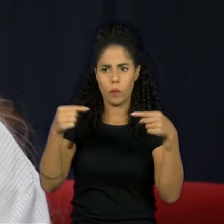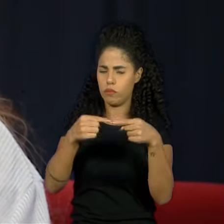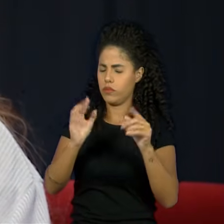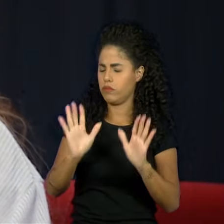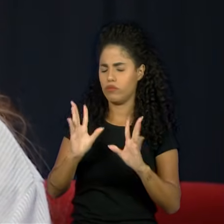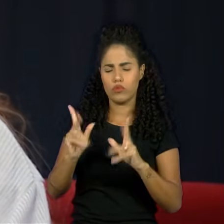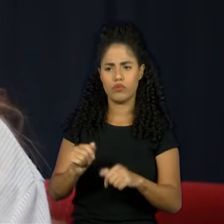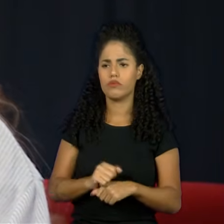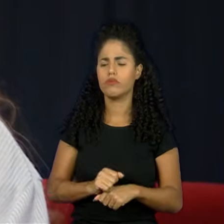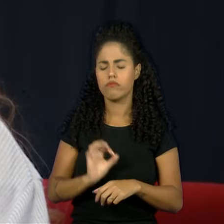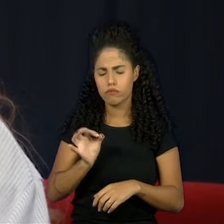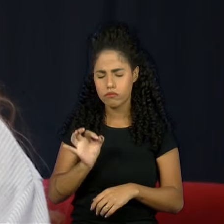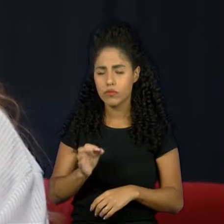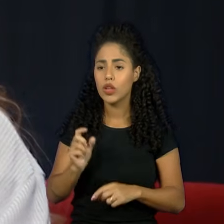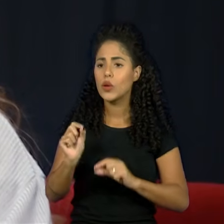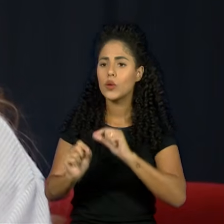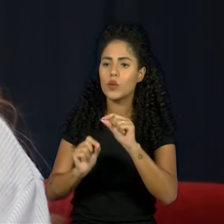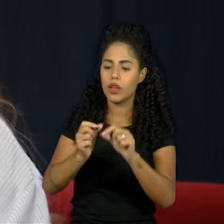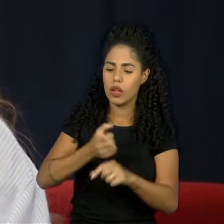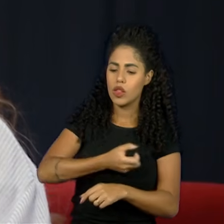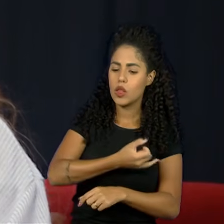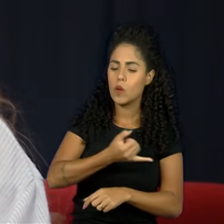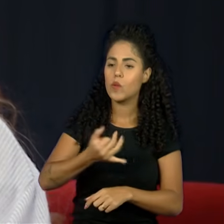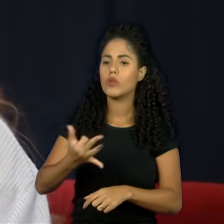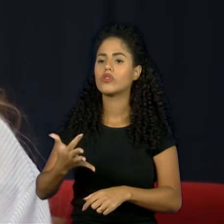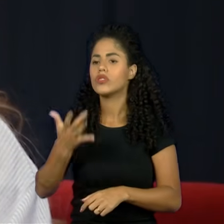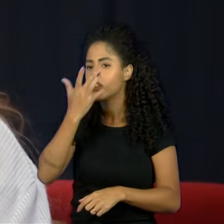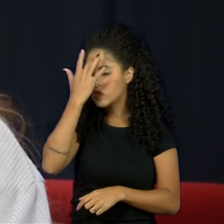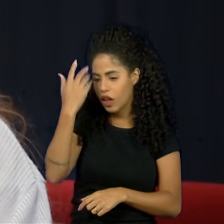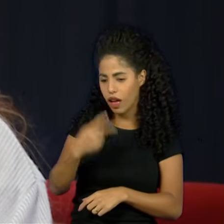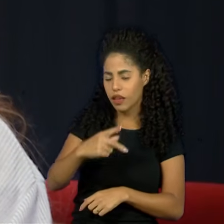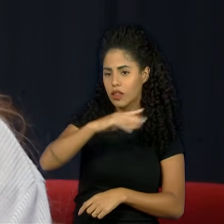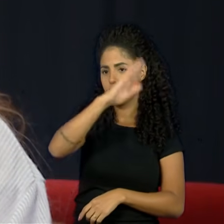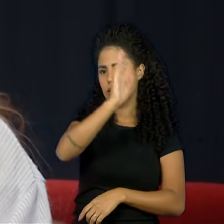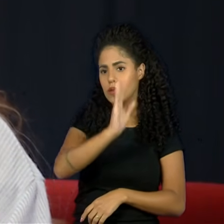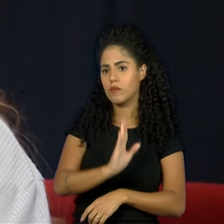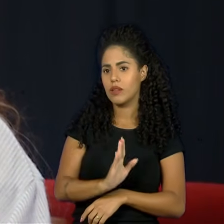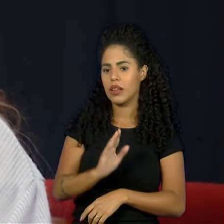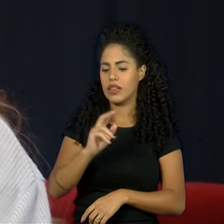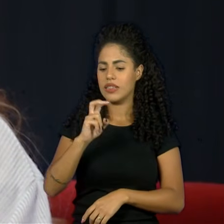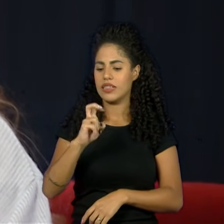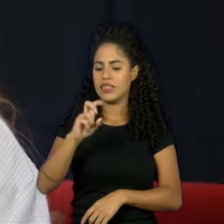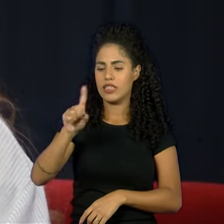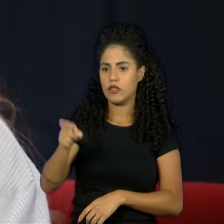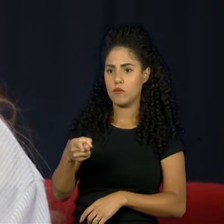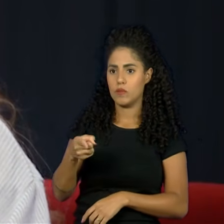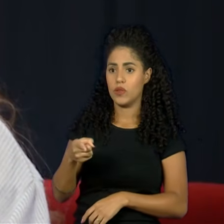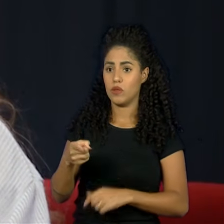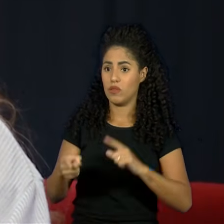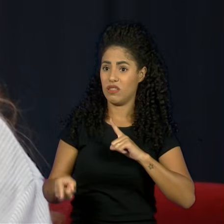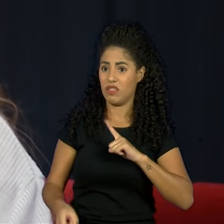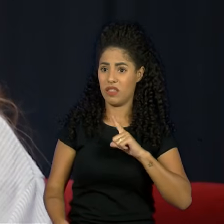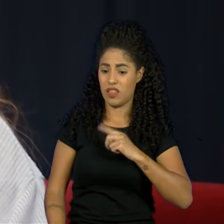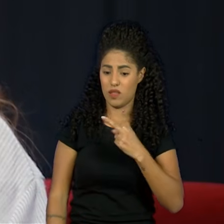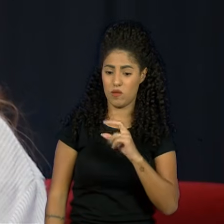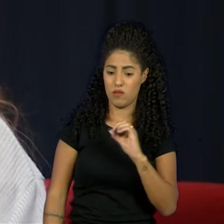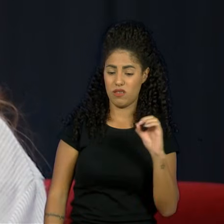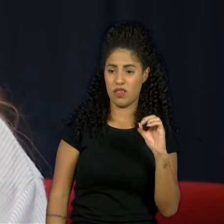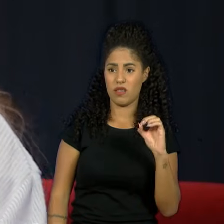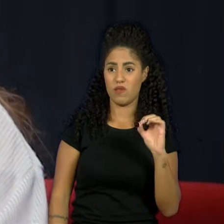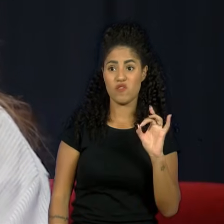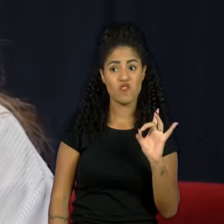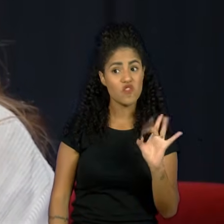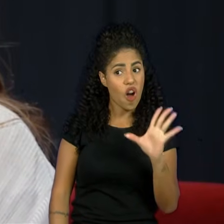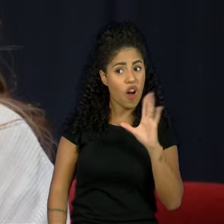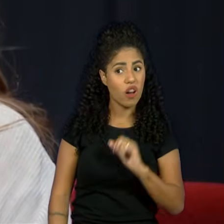porque a quantidade de serviços que a gente precisaria ter no Brasil era algo em torno de 5.000, nós temos 200. 200. Então,